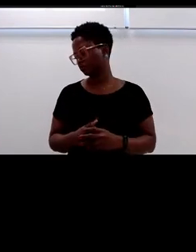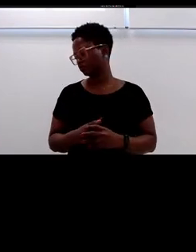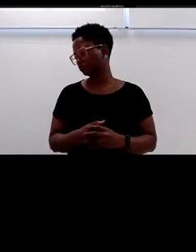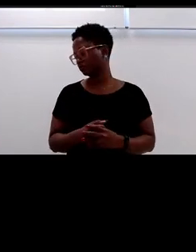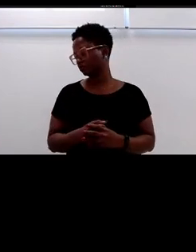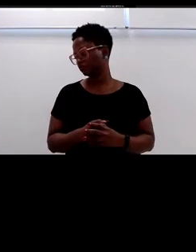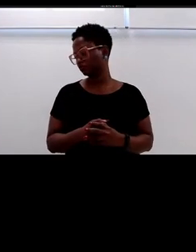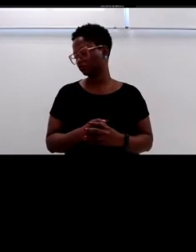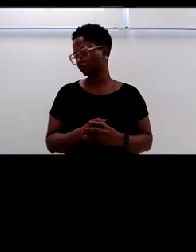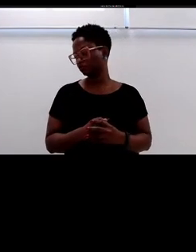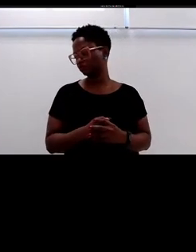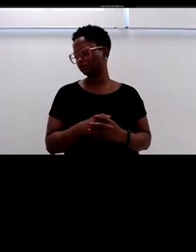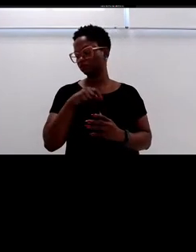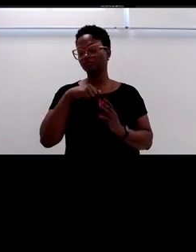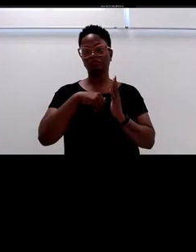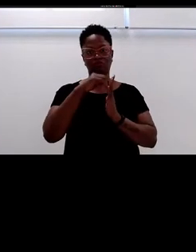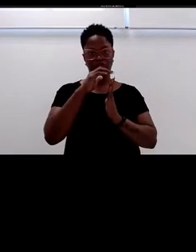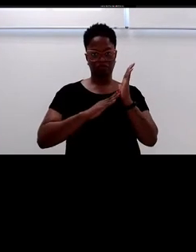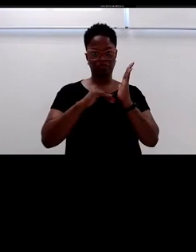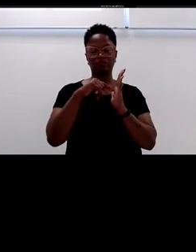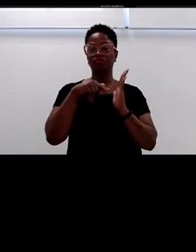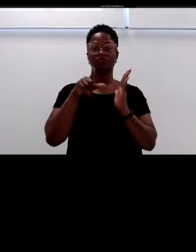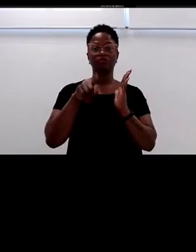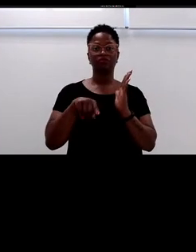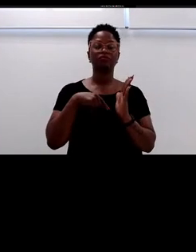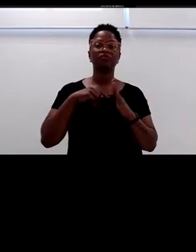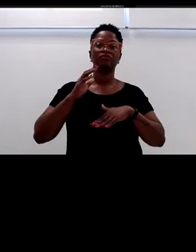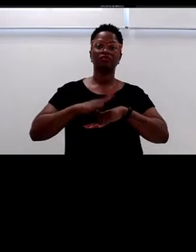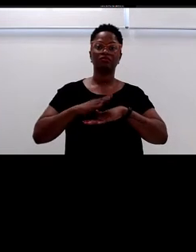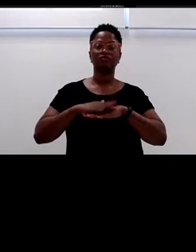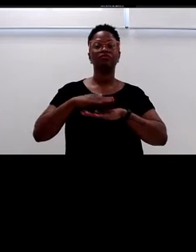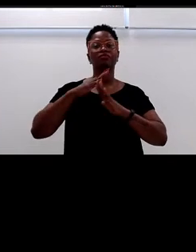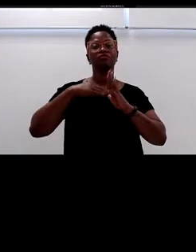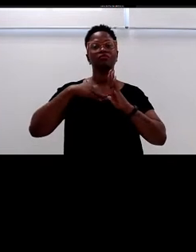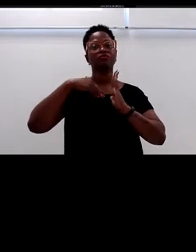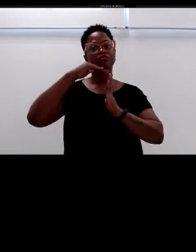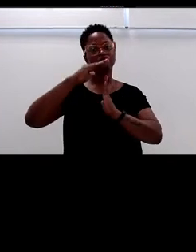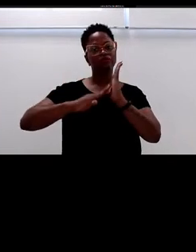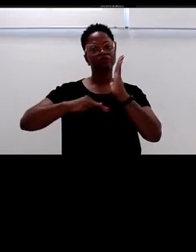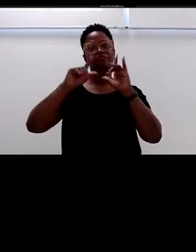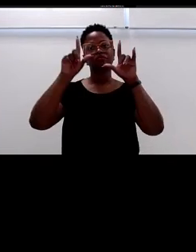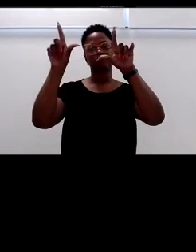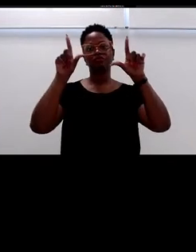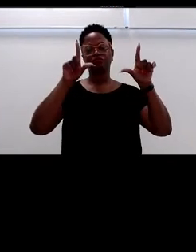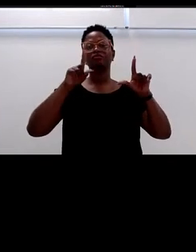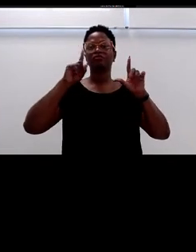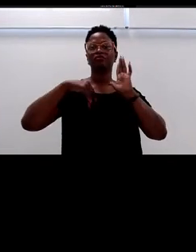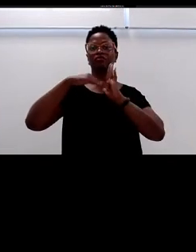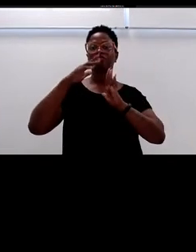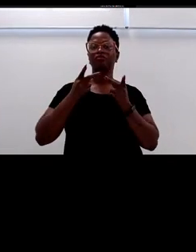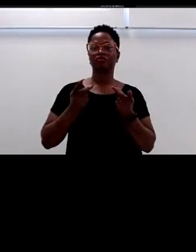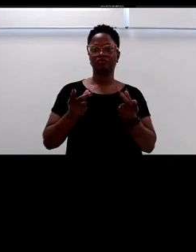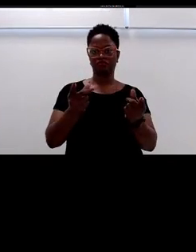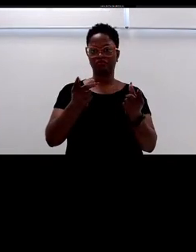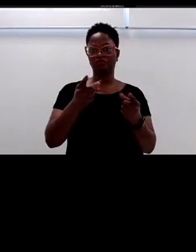O afresco era construído sobre essas paredes, que também é uma pintura para durar também.